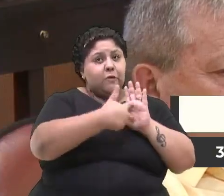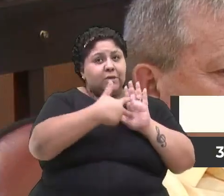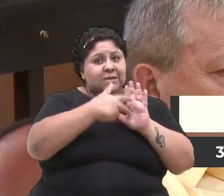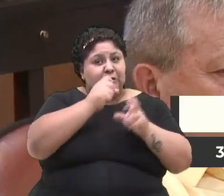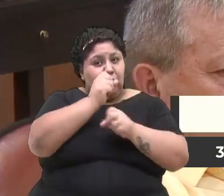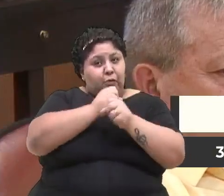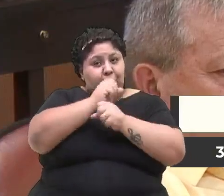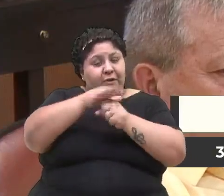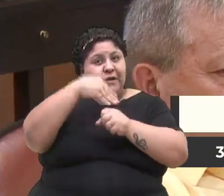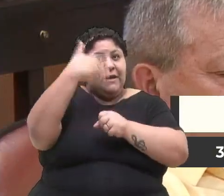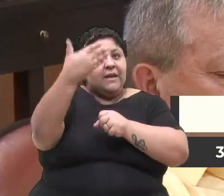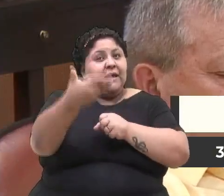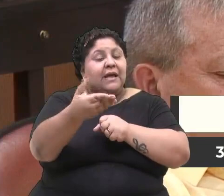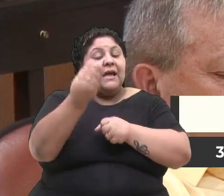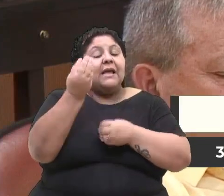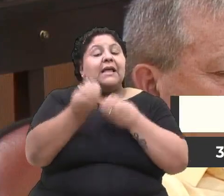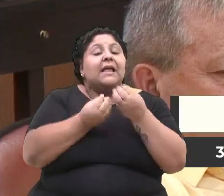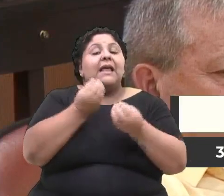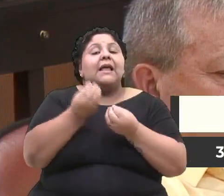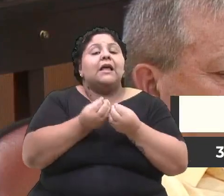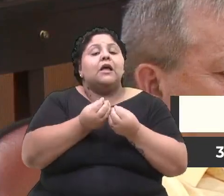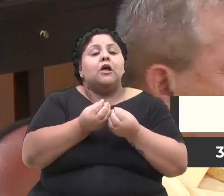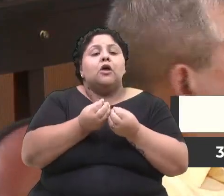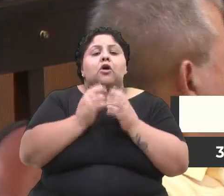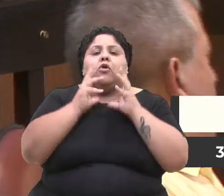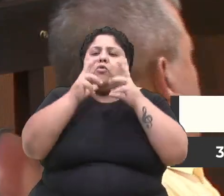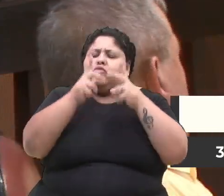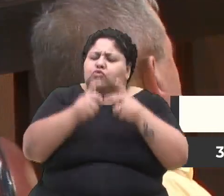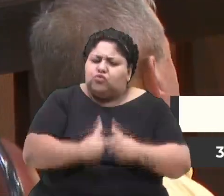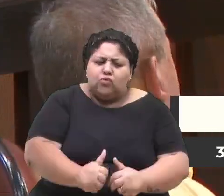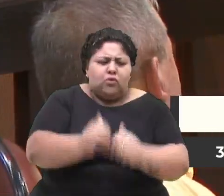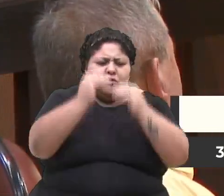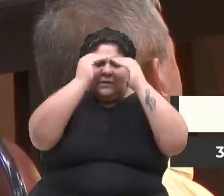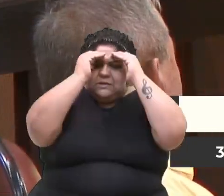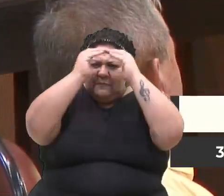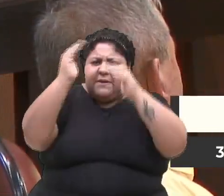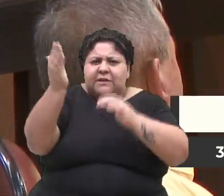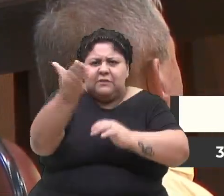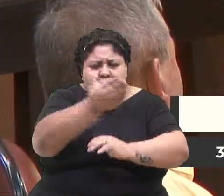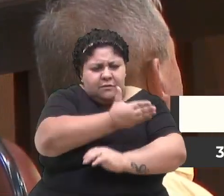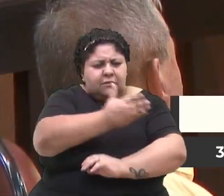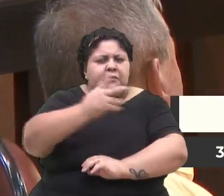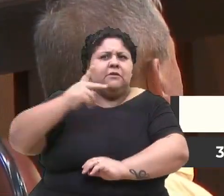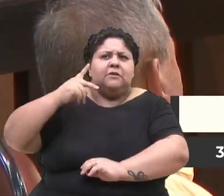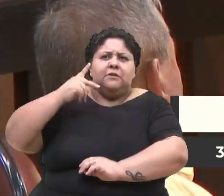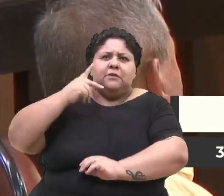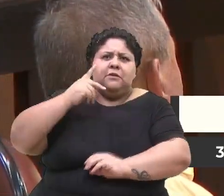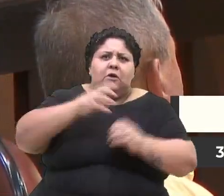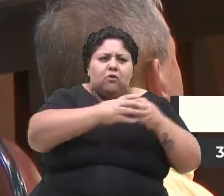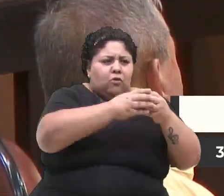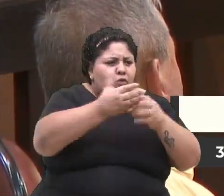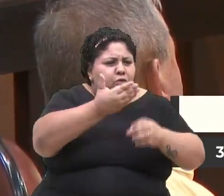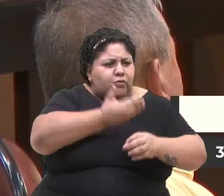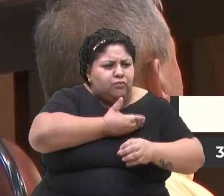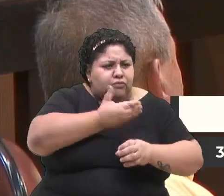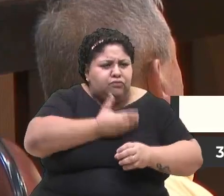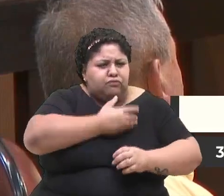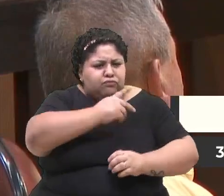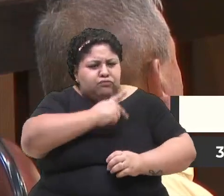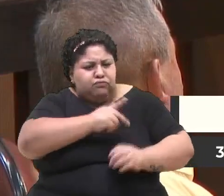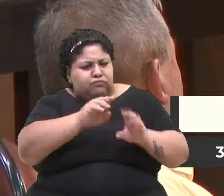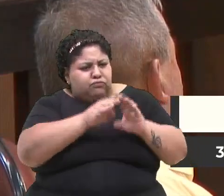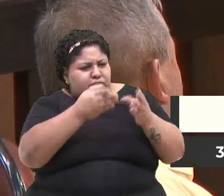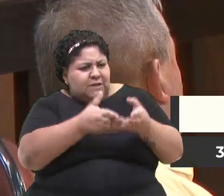vem, quem será, com todo respeito aos meus colegas, presidente dessas comissões, de ter muita